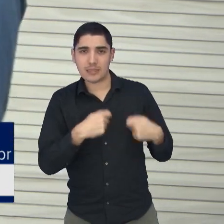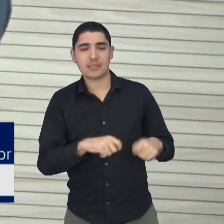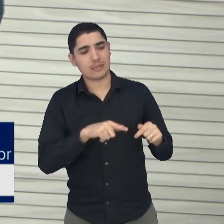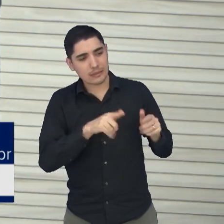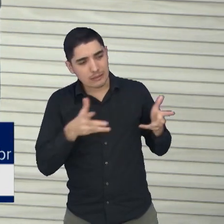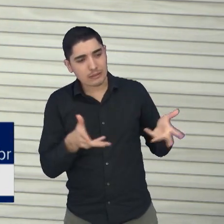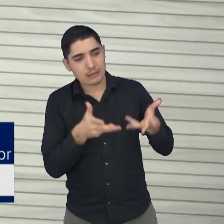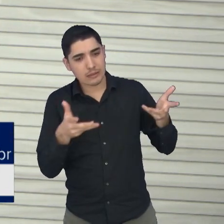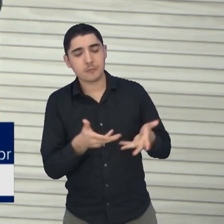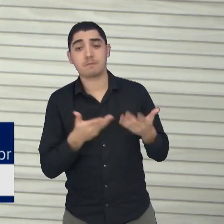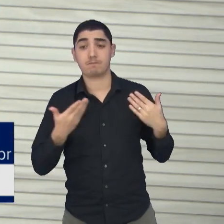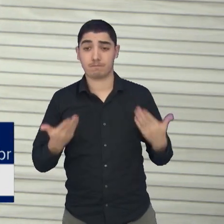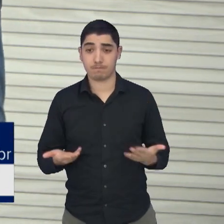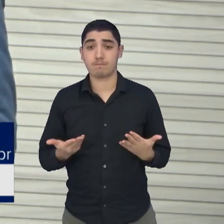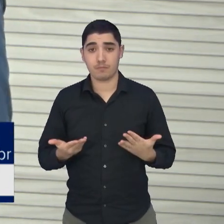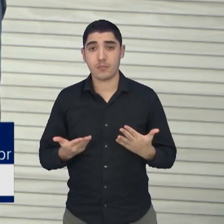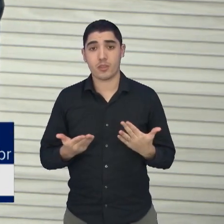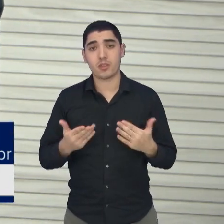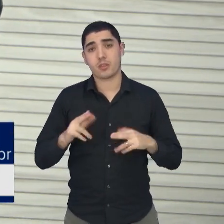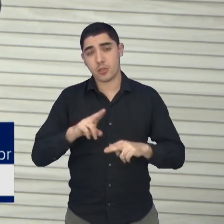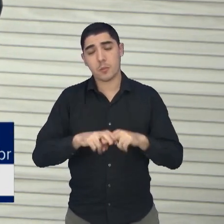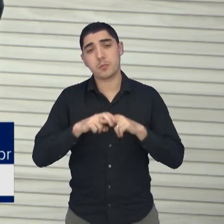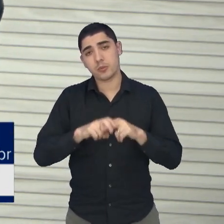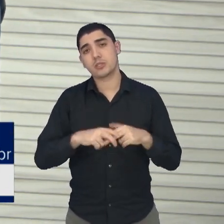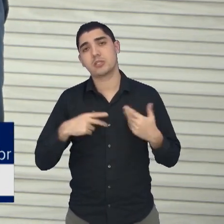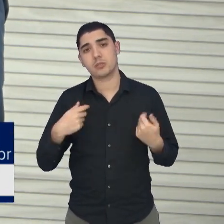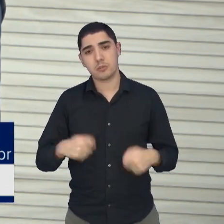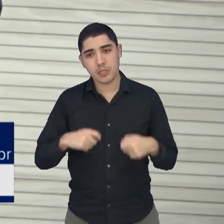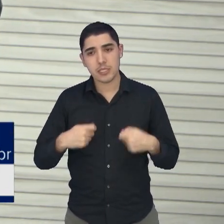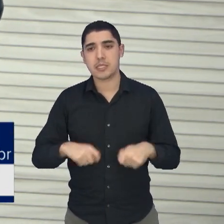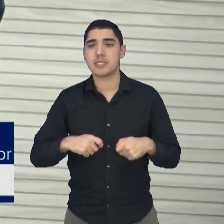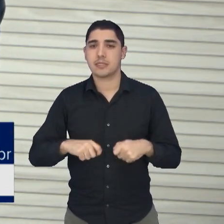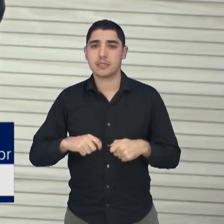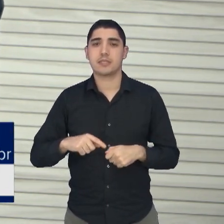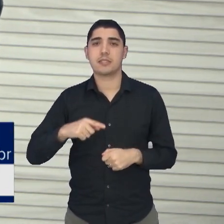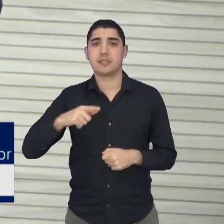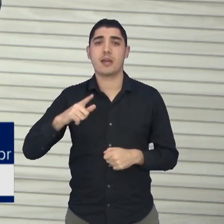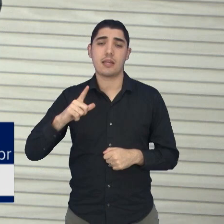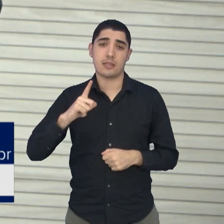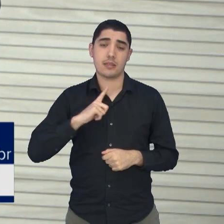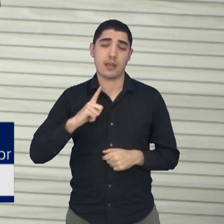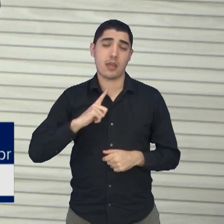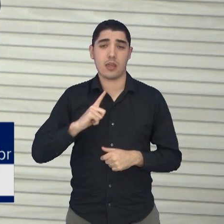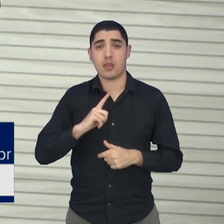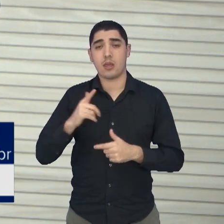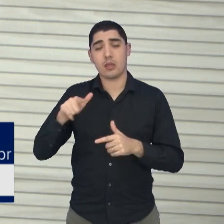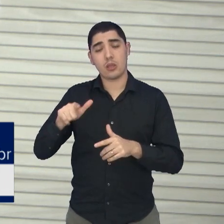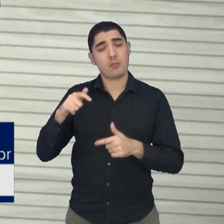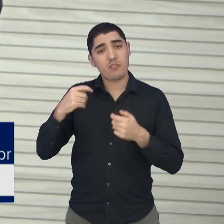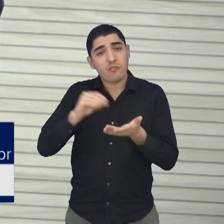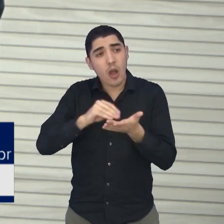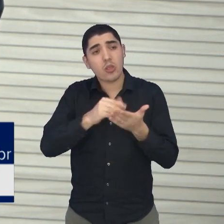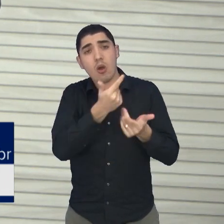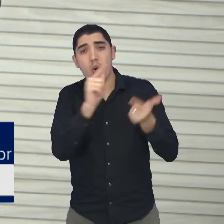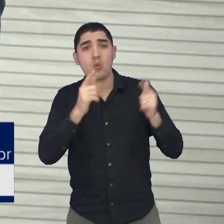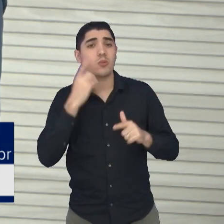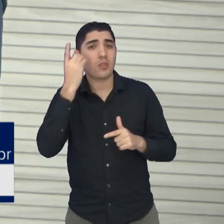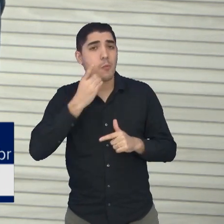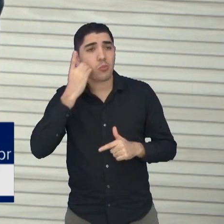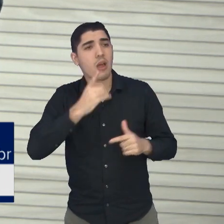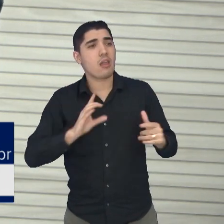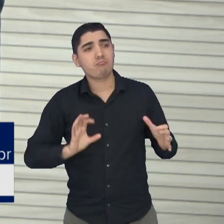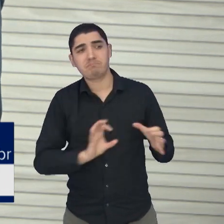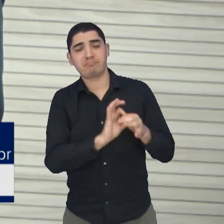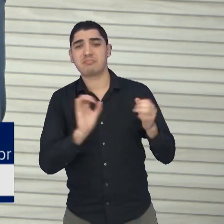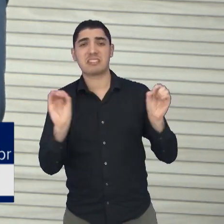mas que não dialoga, que não está presente nessas demandas que tem as escolas estaduais do nosso município. Então, se o senhor